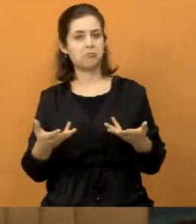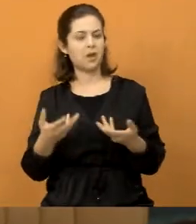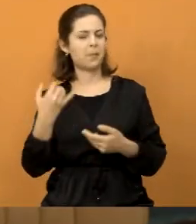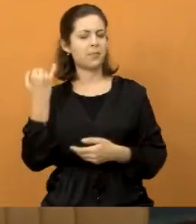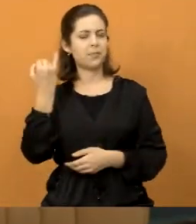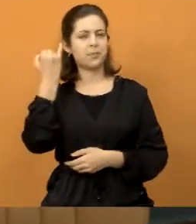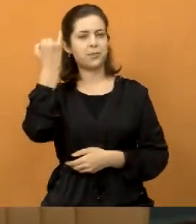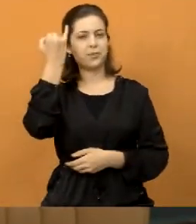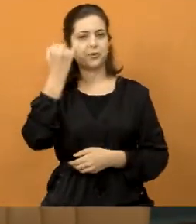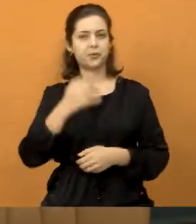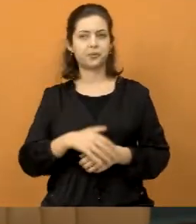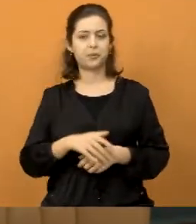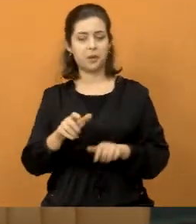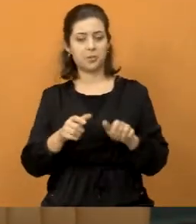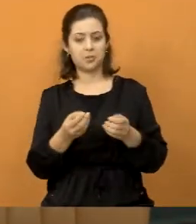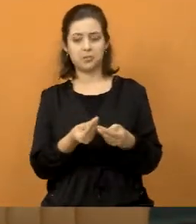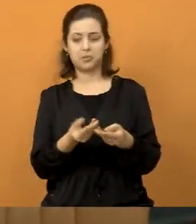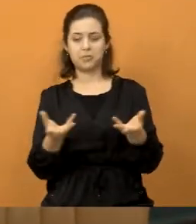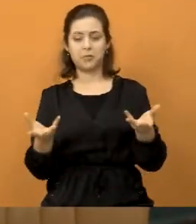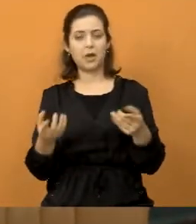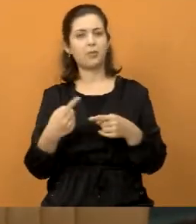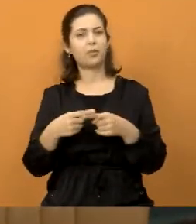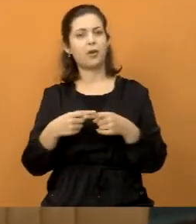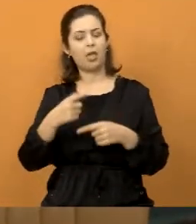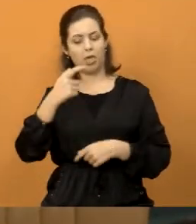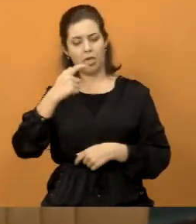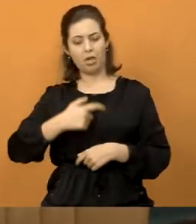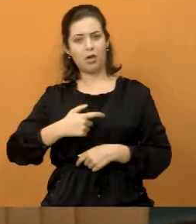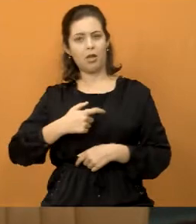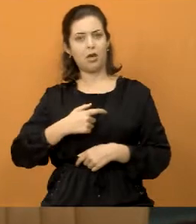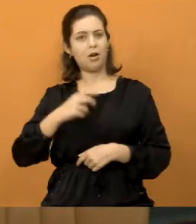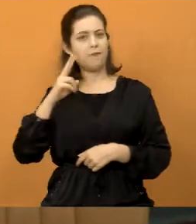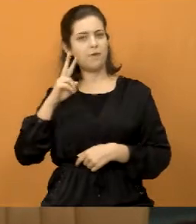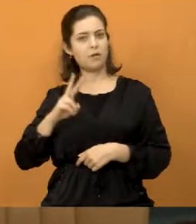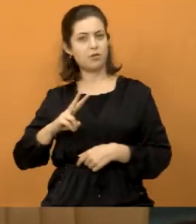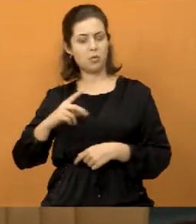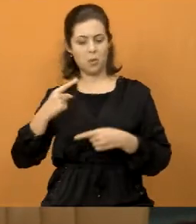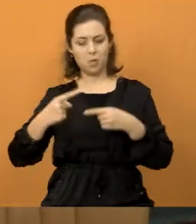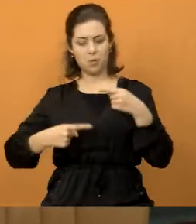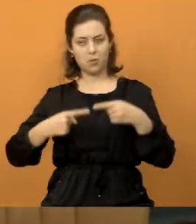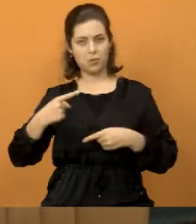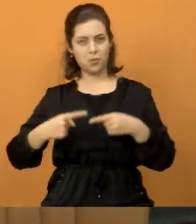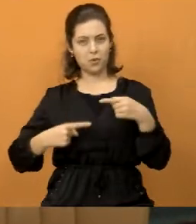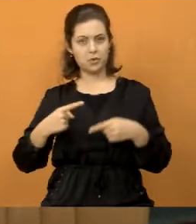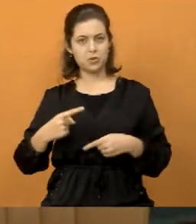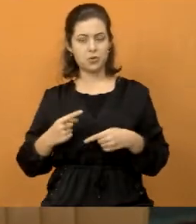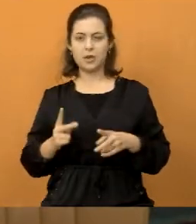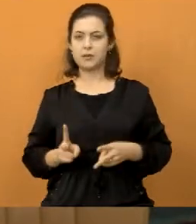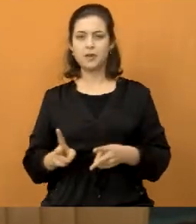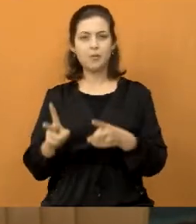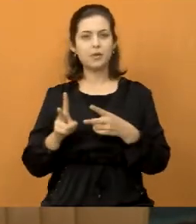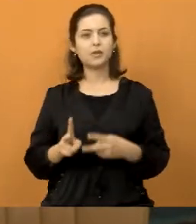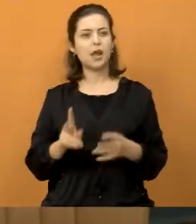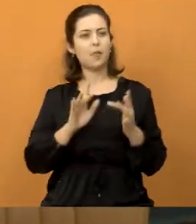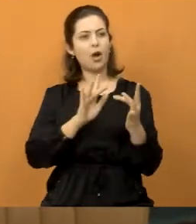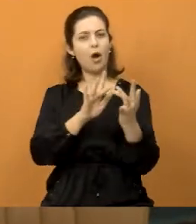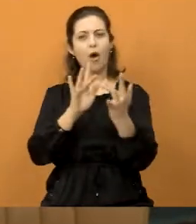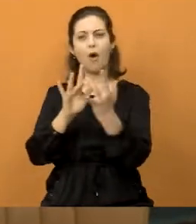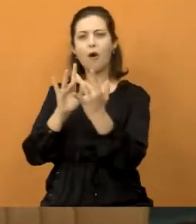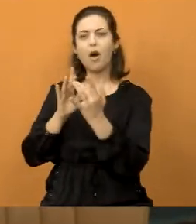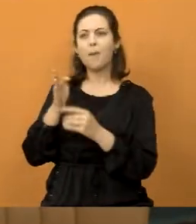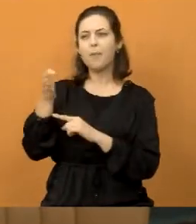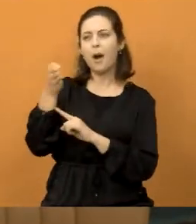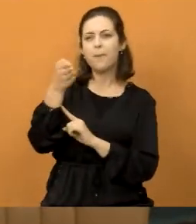grande importância para o município porque o vereador é um sujeito político que está sempre em contato com a população